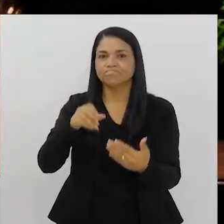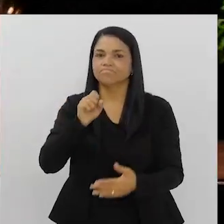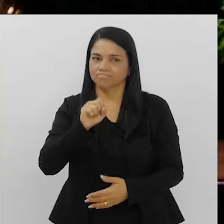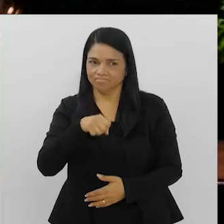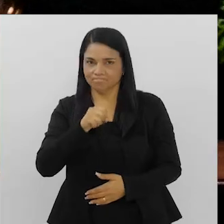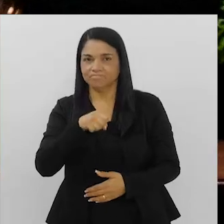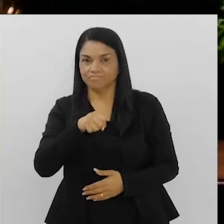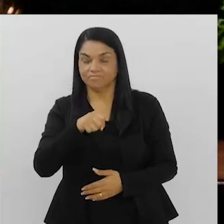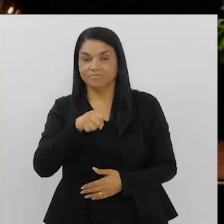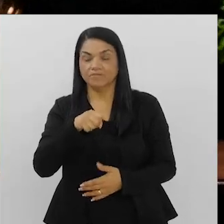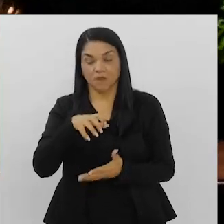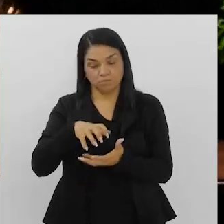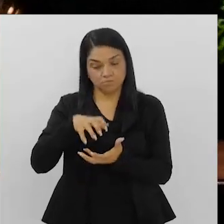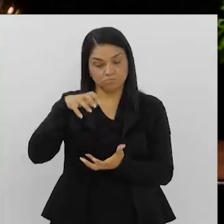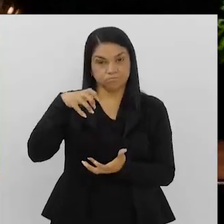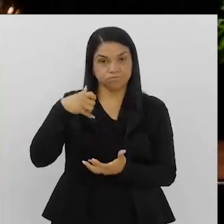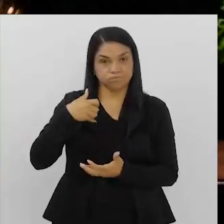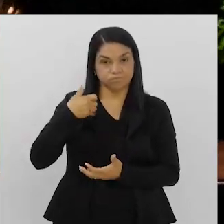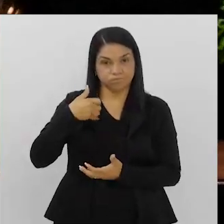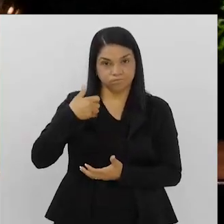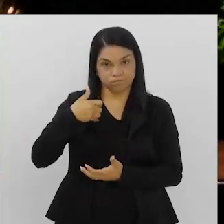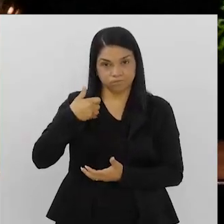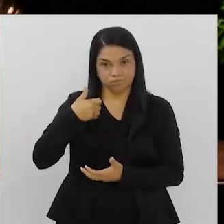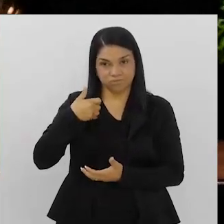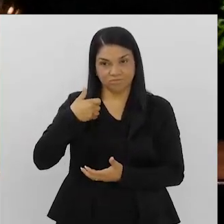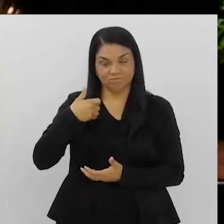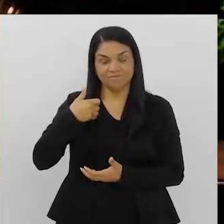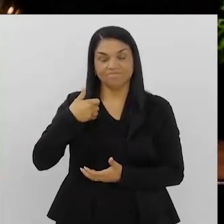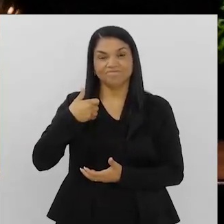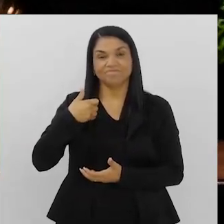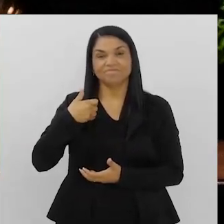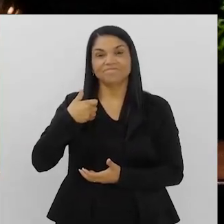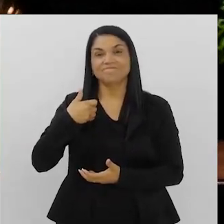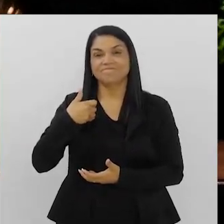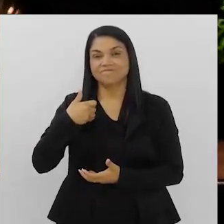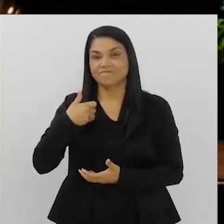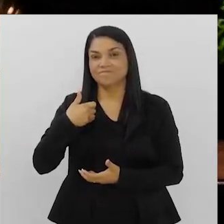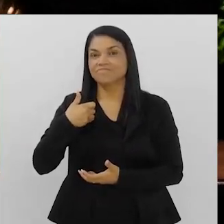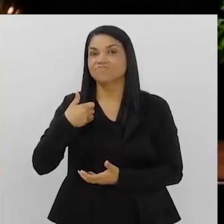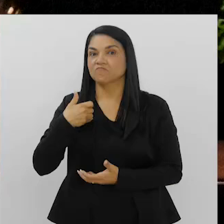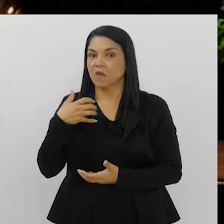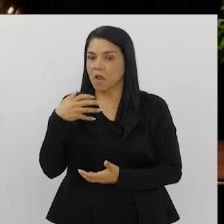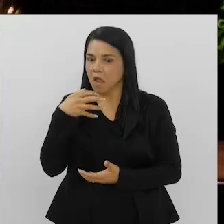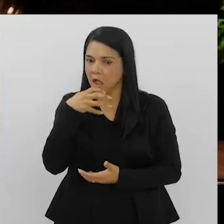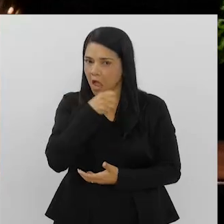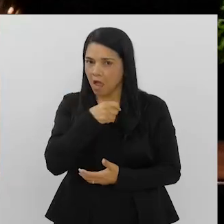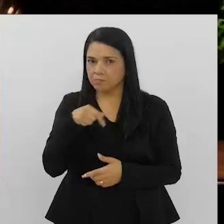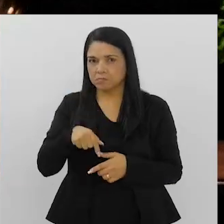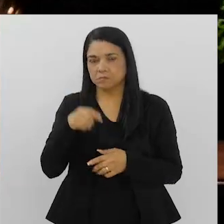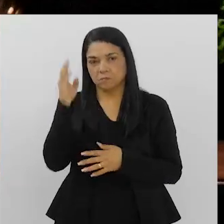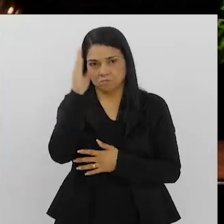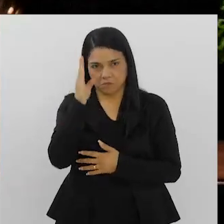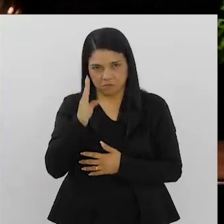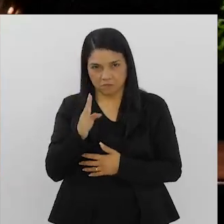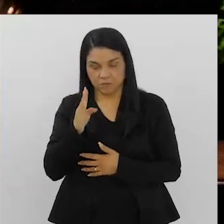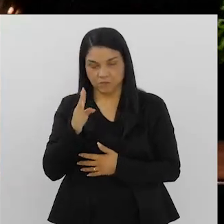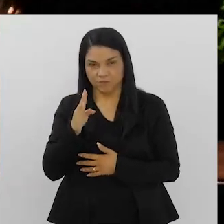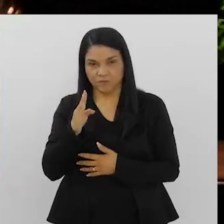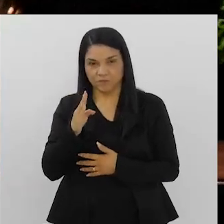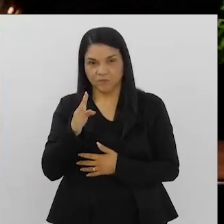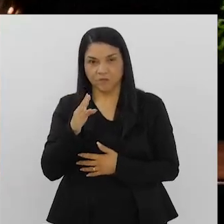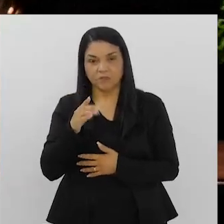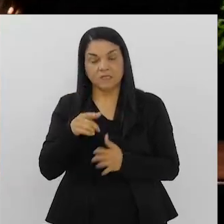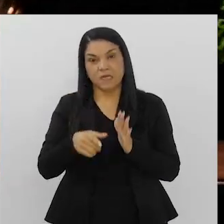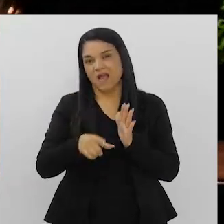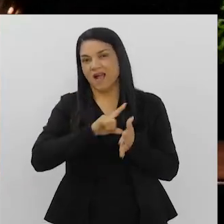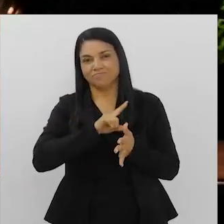sim. Né? A longevidade, ela está caminhando a passos largos aqui no Brasil,